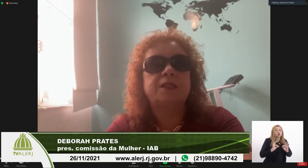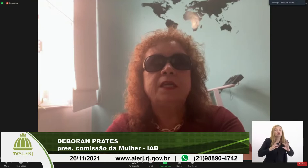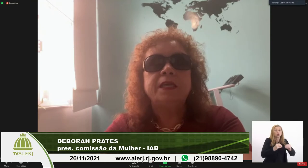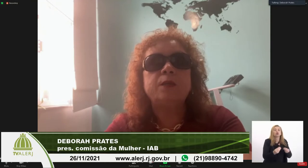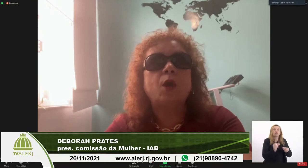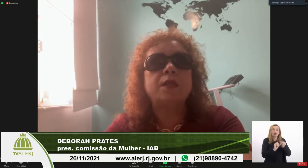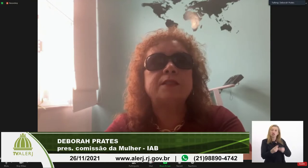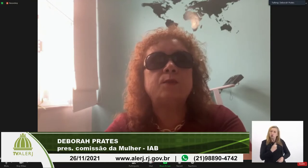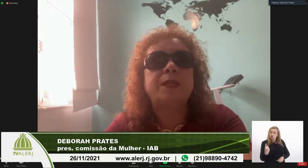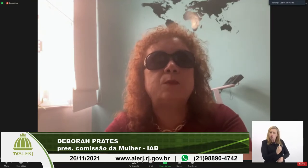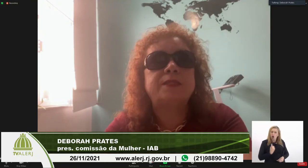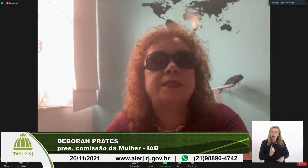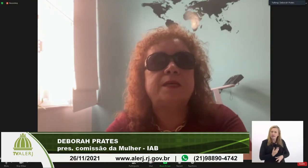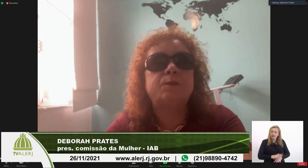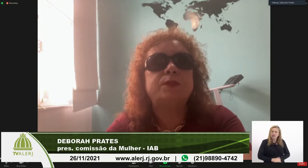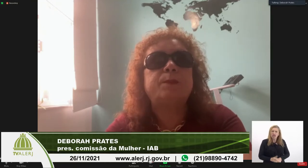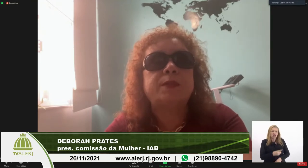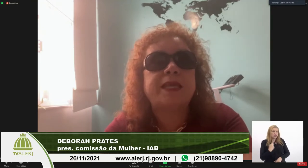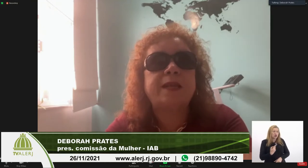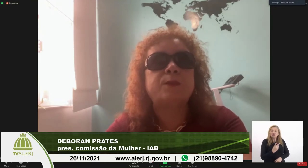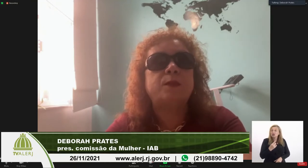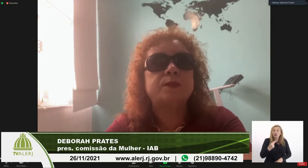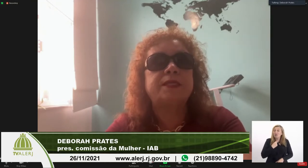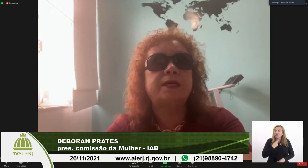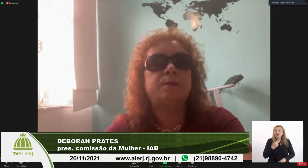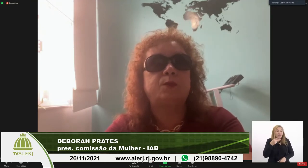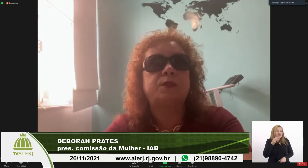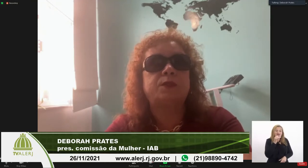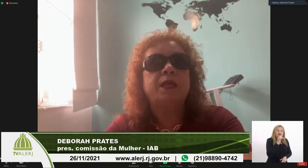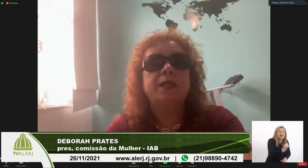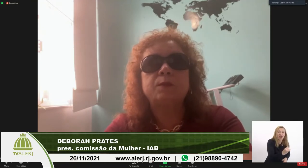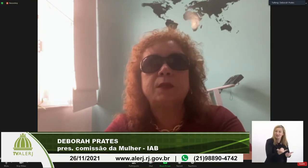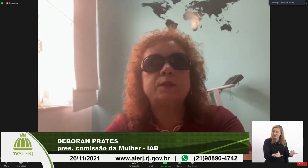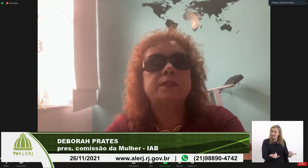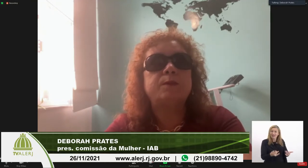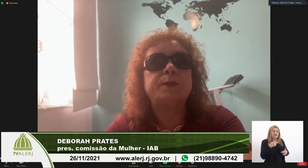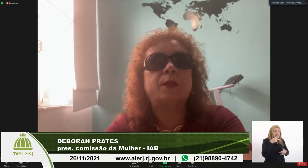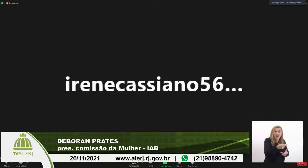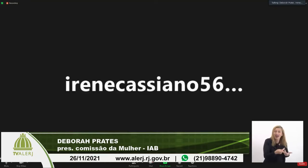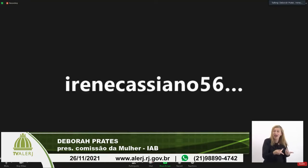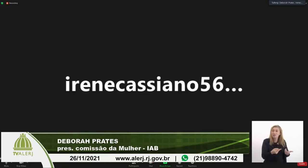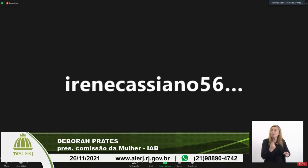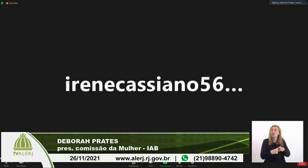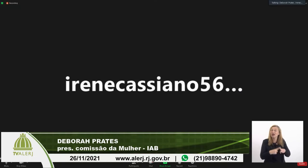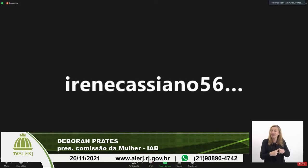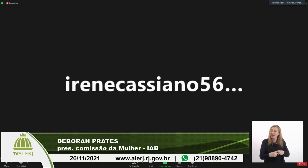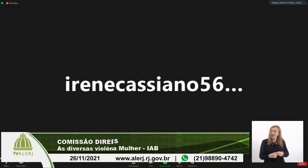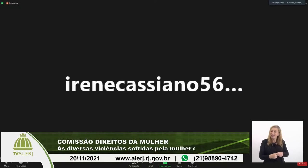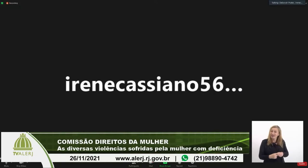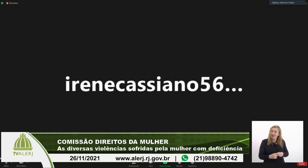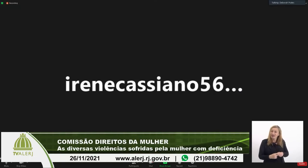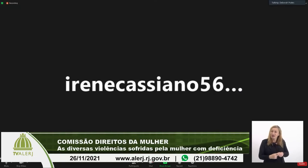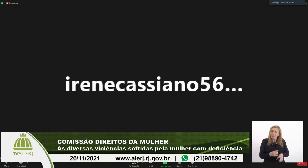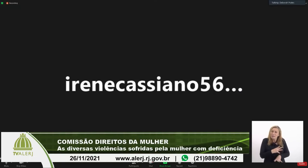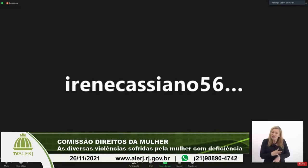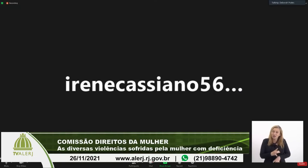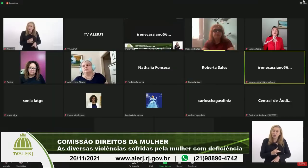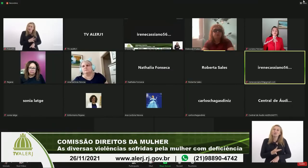a gente e nós não denunciamos e por que não denunciamos não denunciamos medo